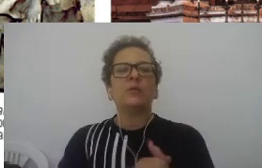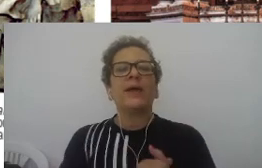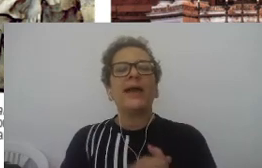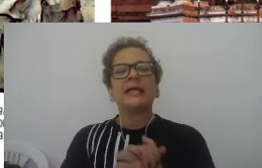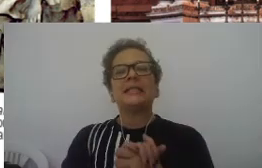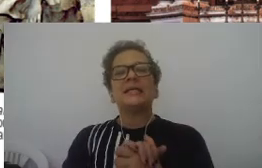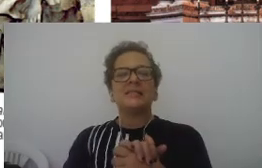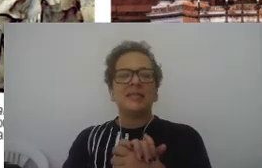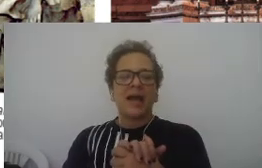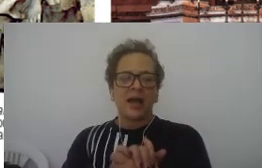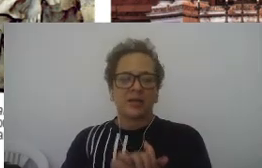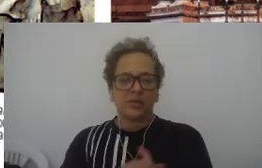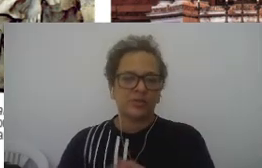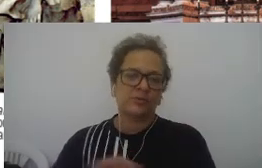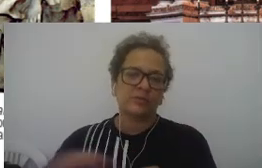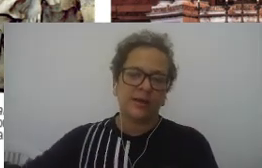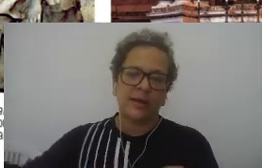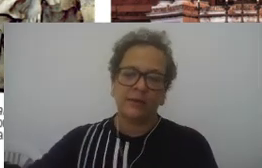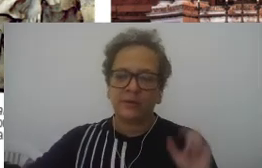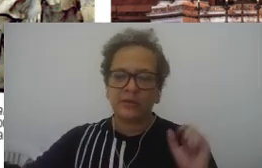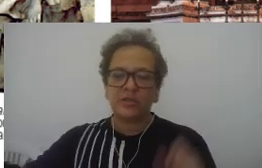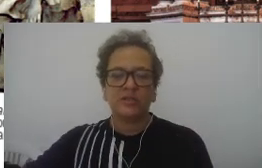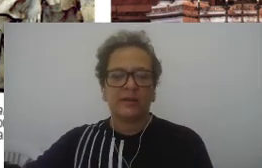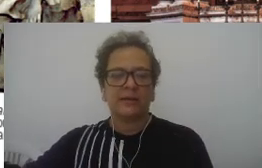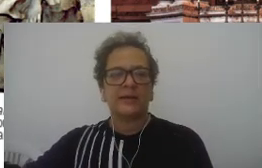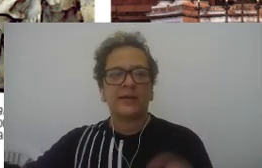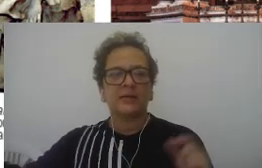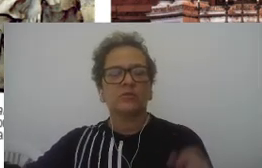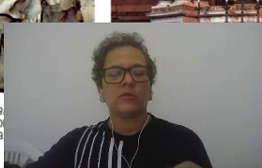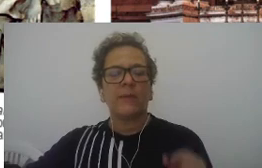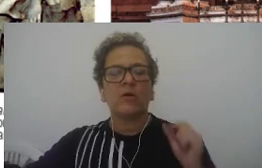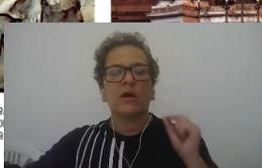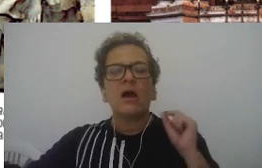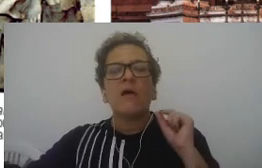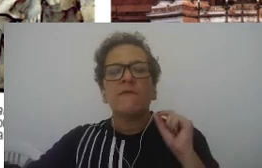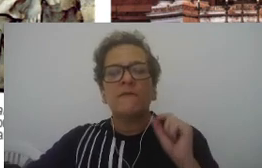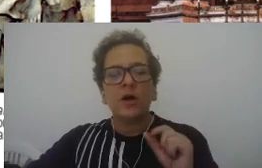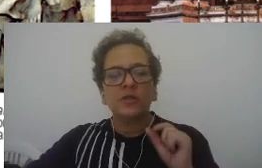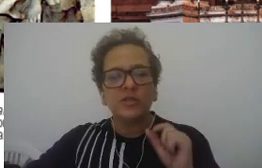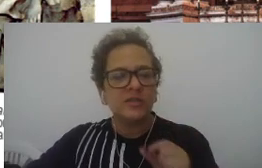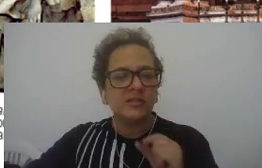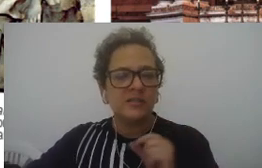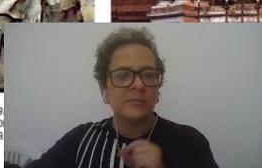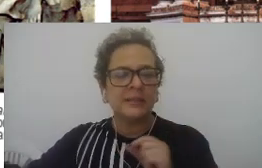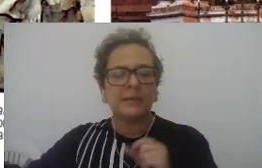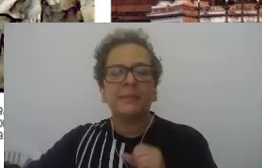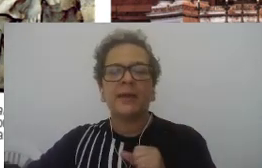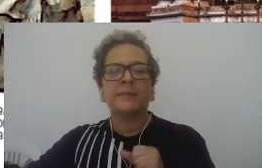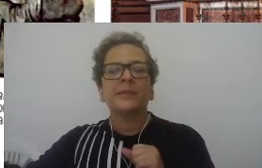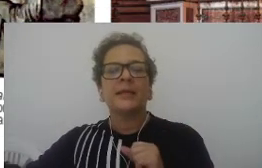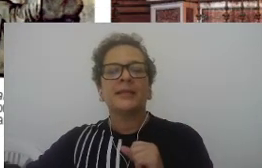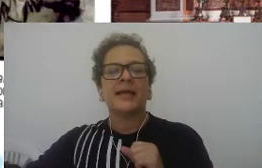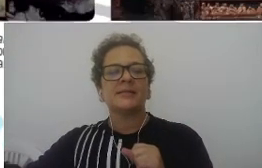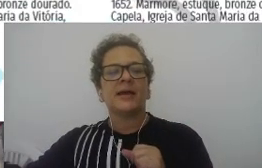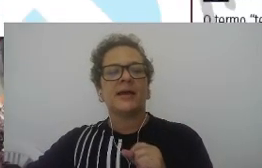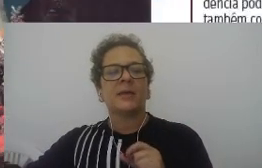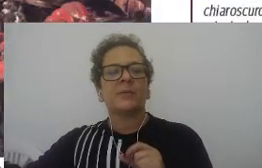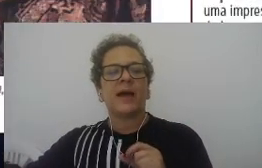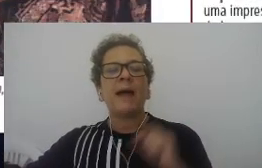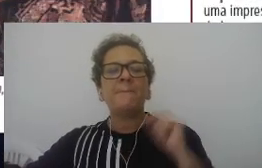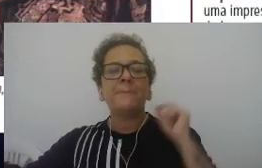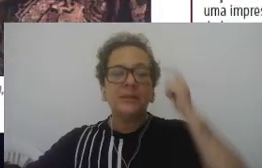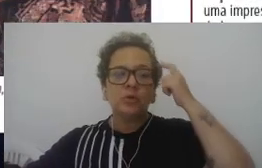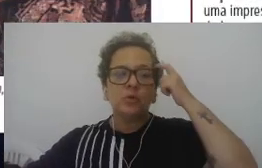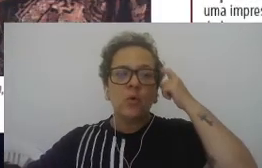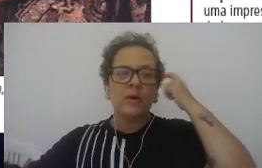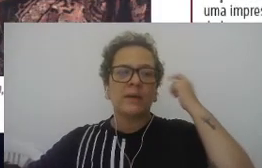aferido pelo Eclesiástico sério então a gente tem A escultura barroca fortíssima também nessa